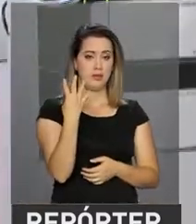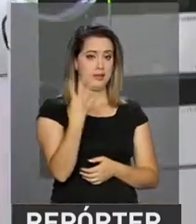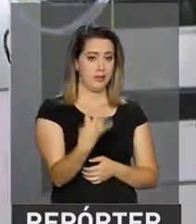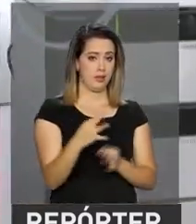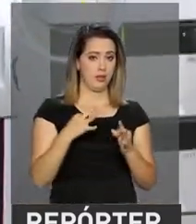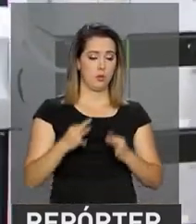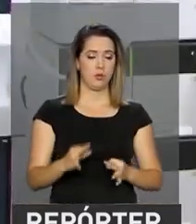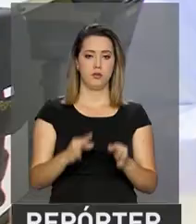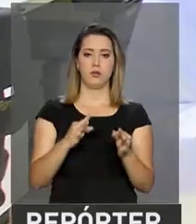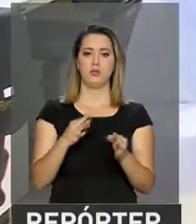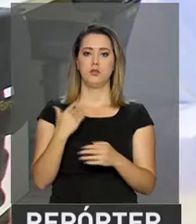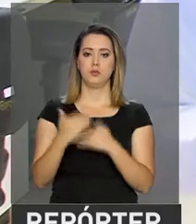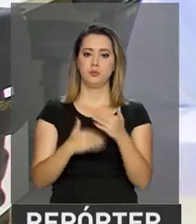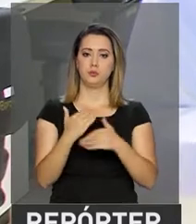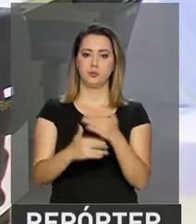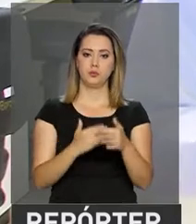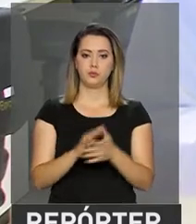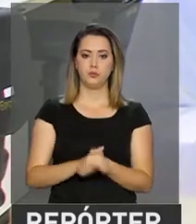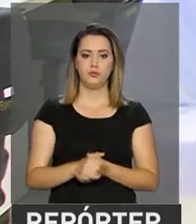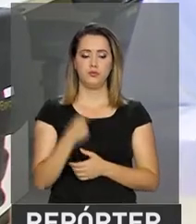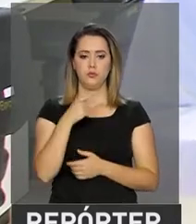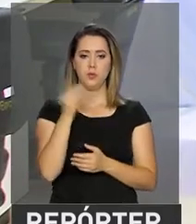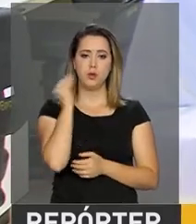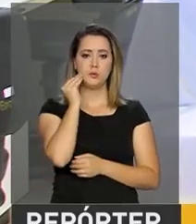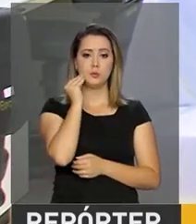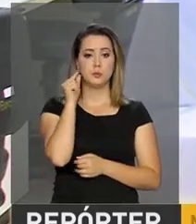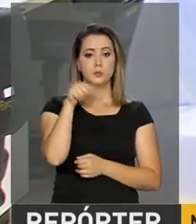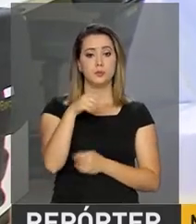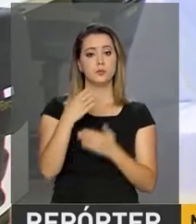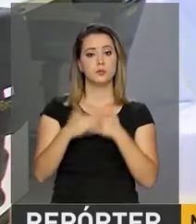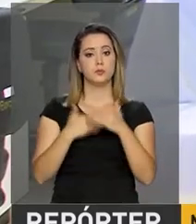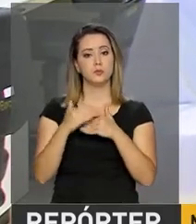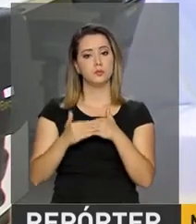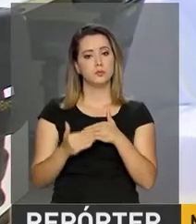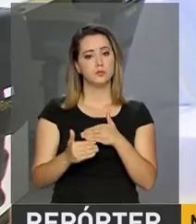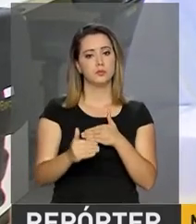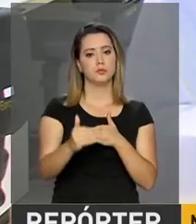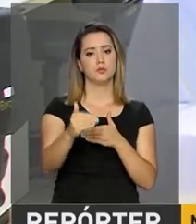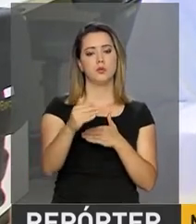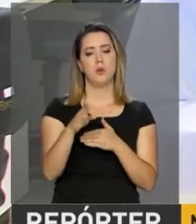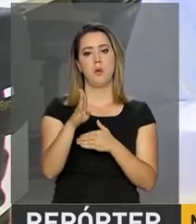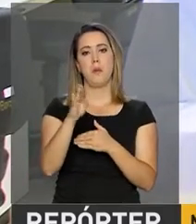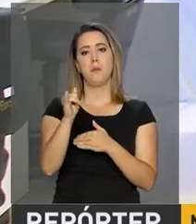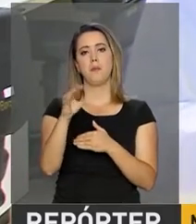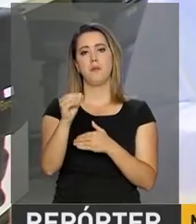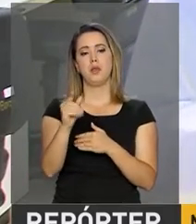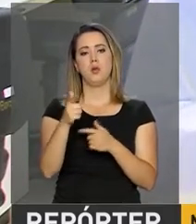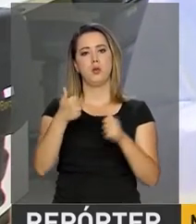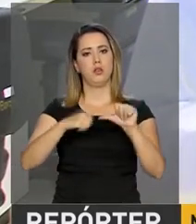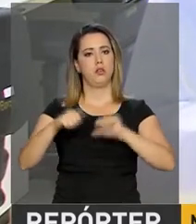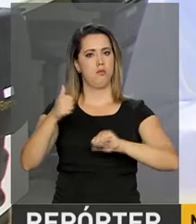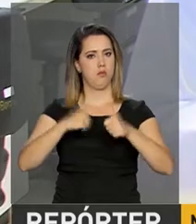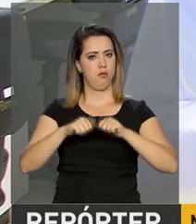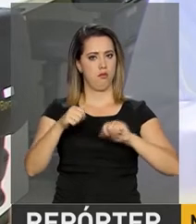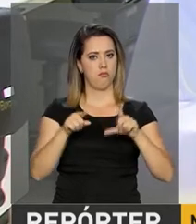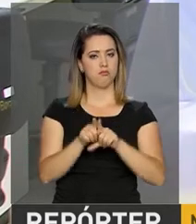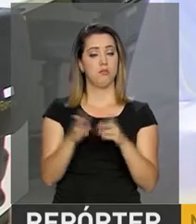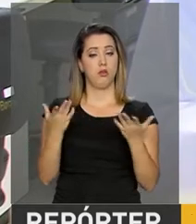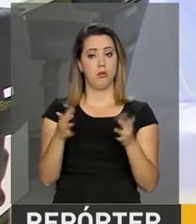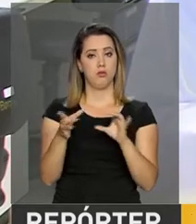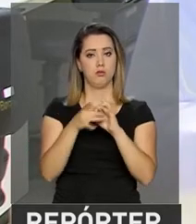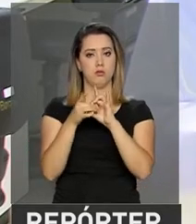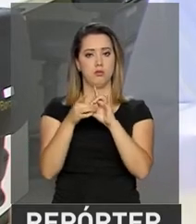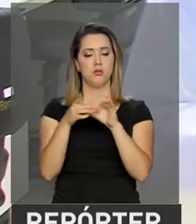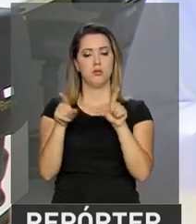em desenvolvimento. A larga experiência da Embrapa Agroenergia na área de bioquímica levou a unidade a ser credenciada